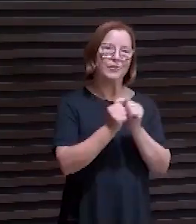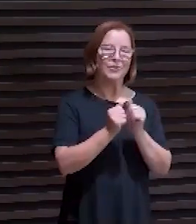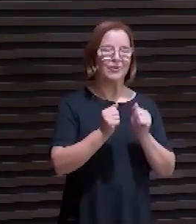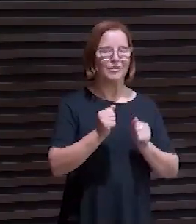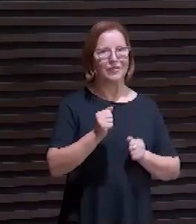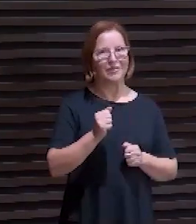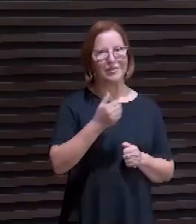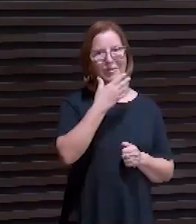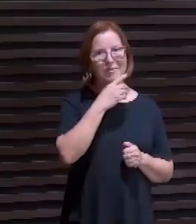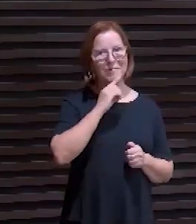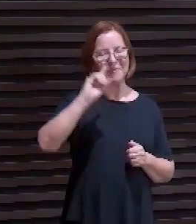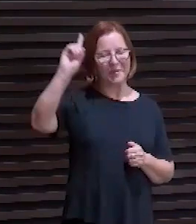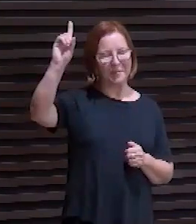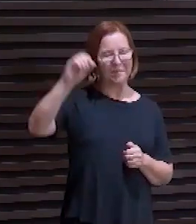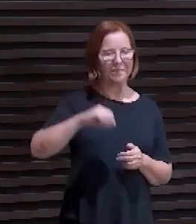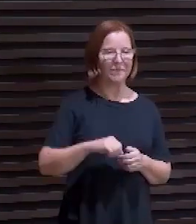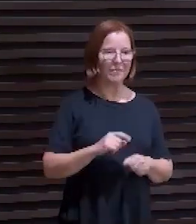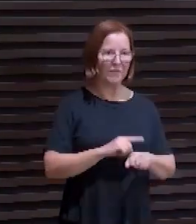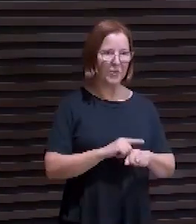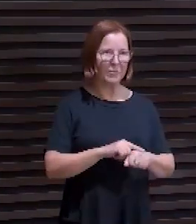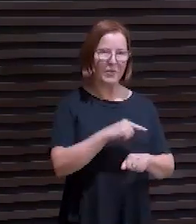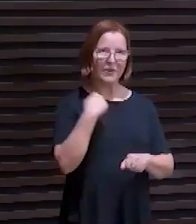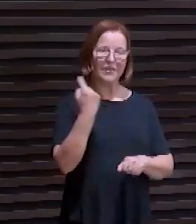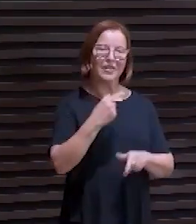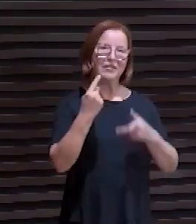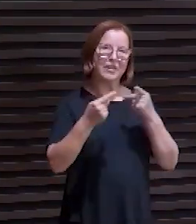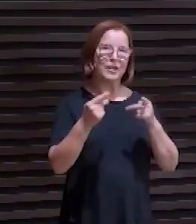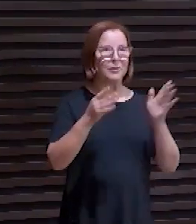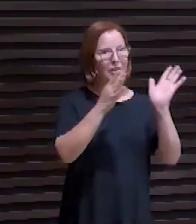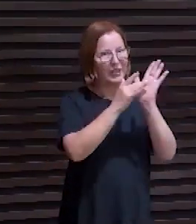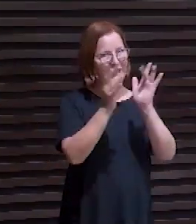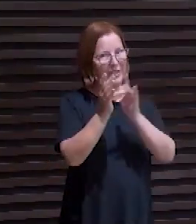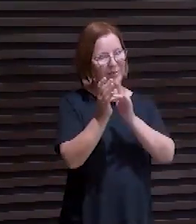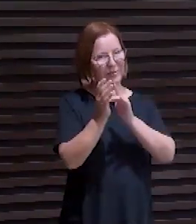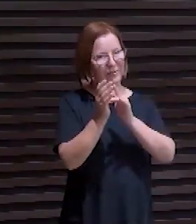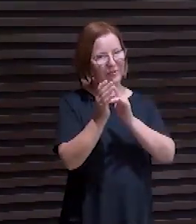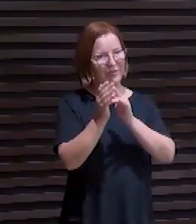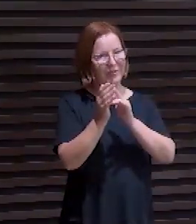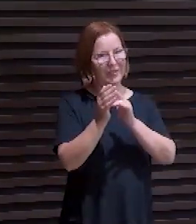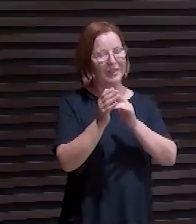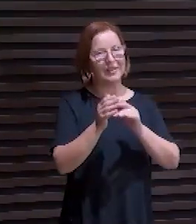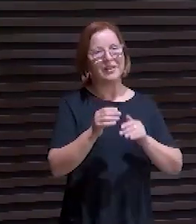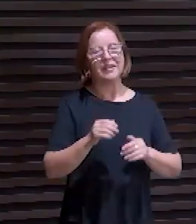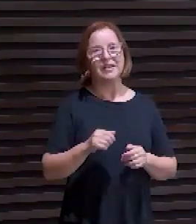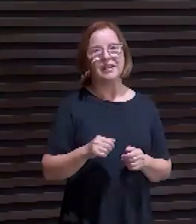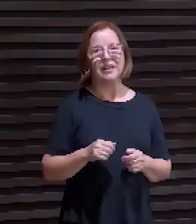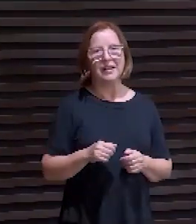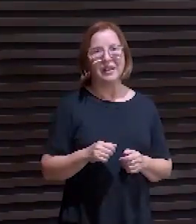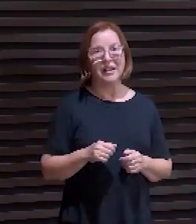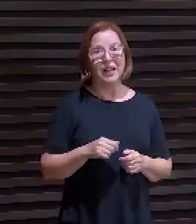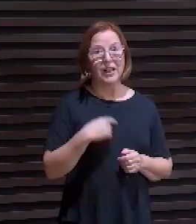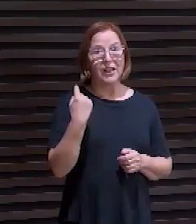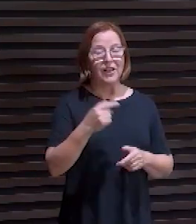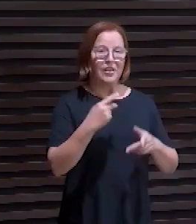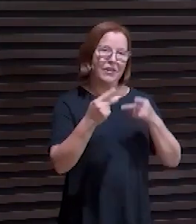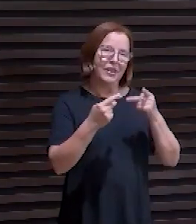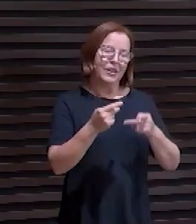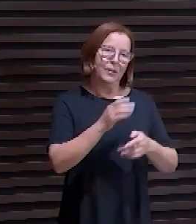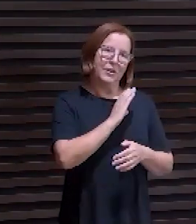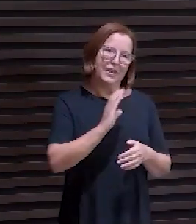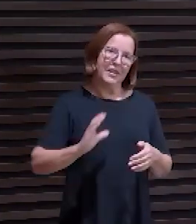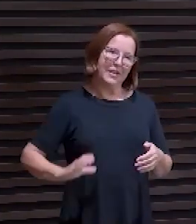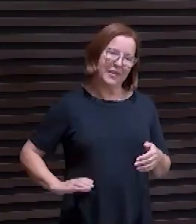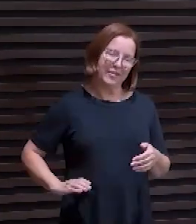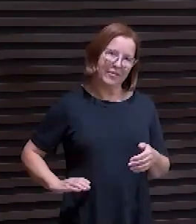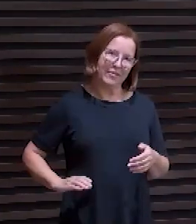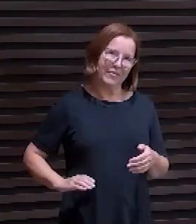Quando nós falamos de Jesus, isso eu estou falando de Cristo. Quando falamos de Cristo, ele é o Filho eterno